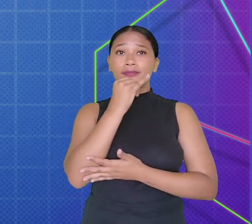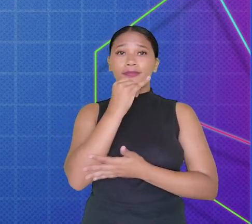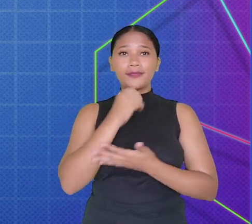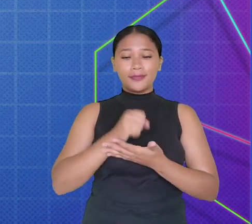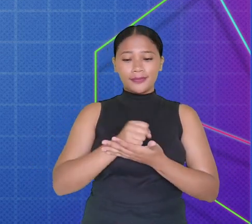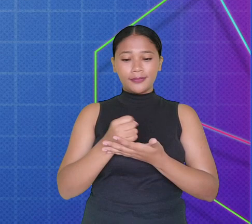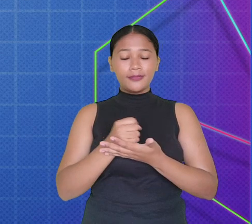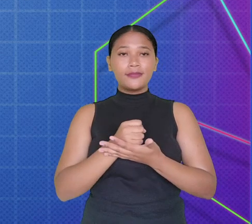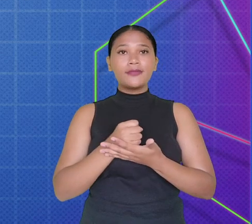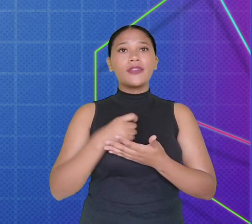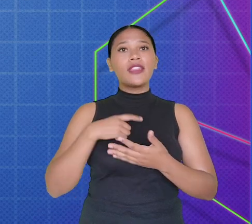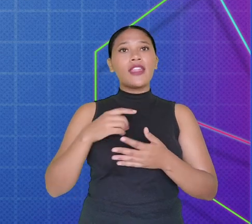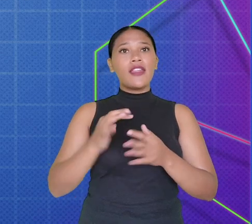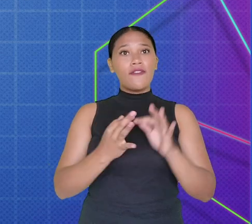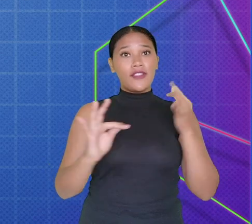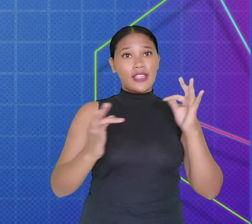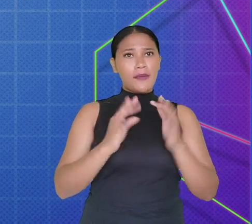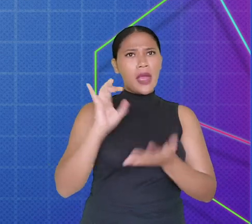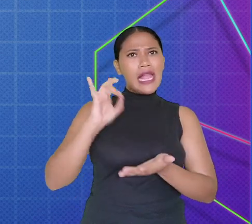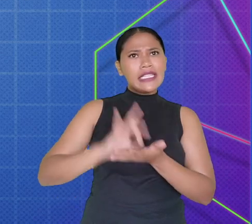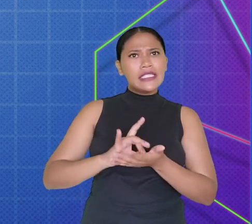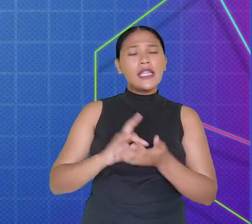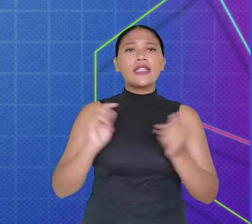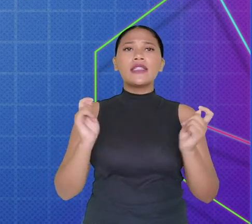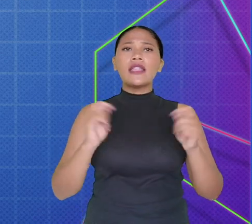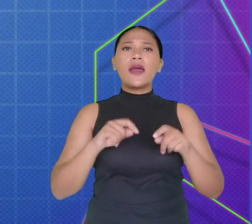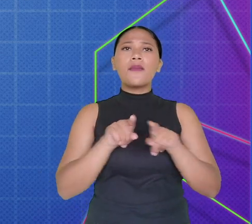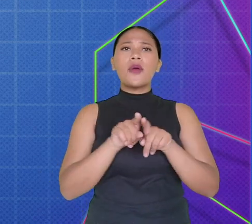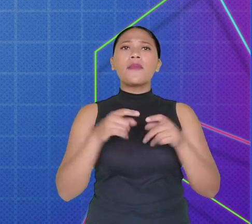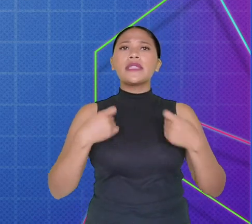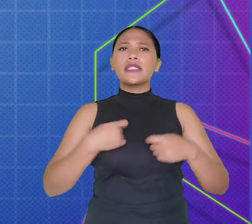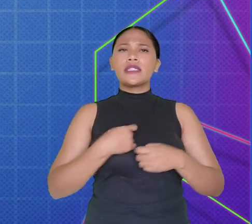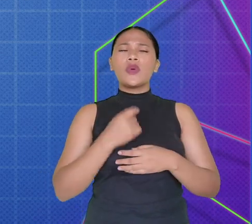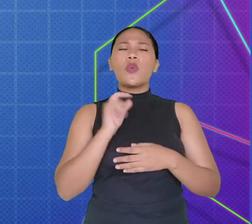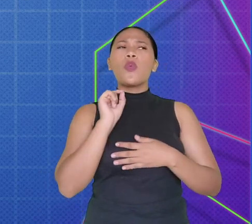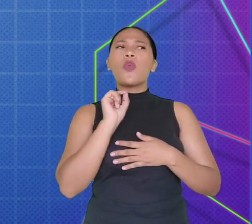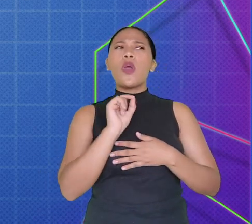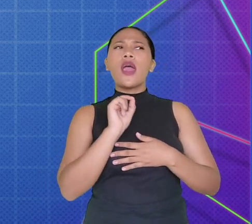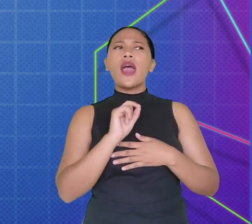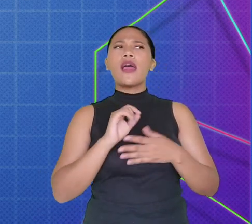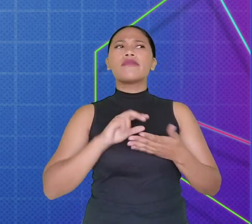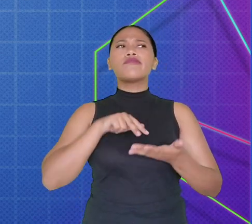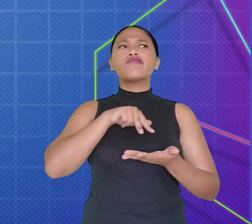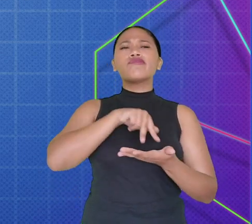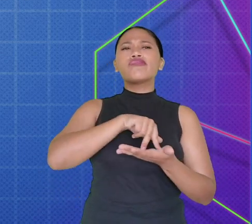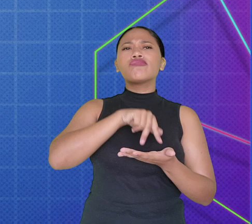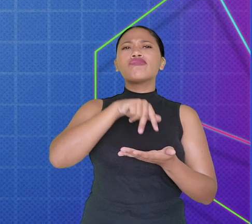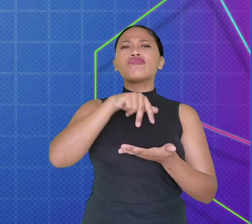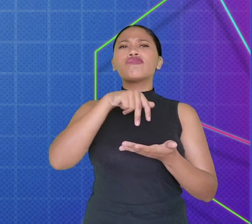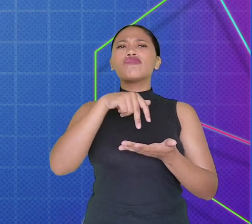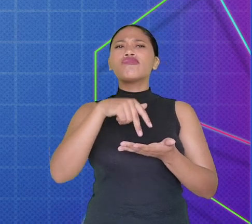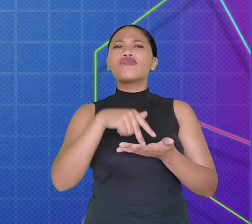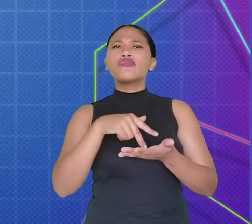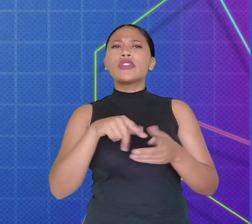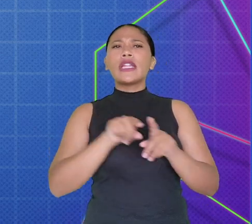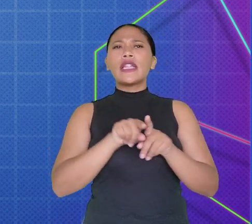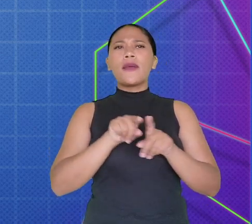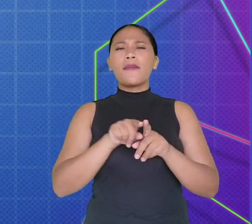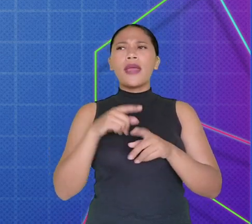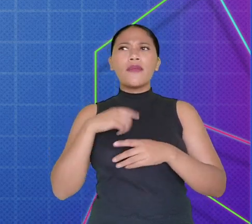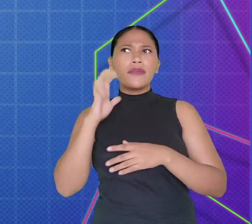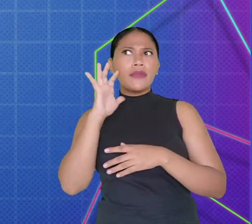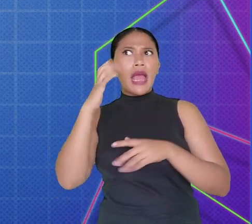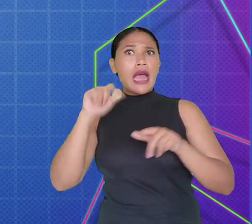Por exemplo, em um jogo com elementos de física realista, o jogador pode ter que levar em consideração a gravidade e o atrito